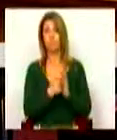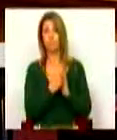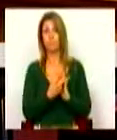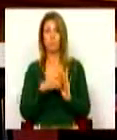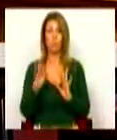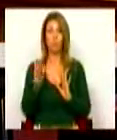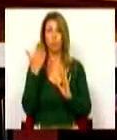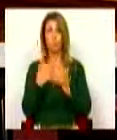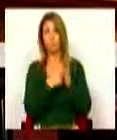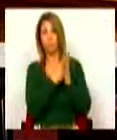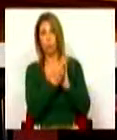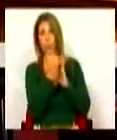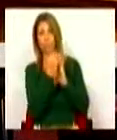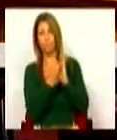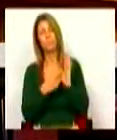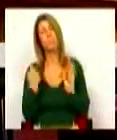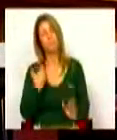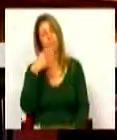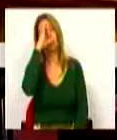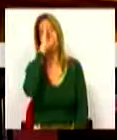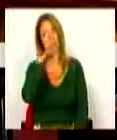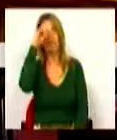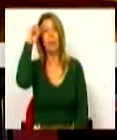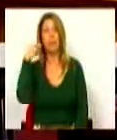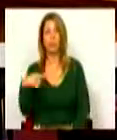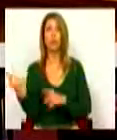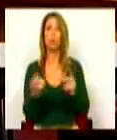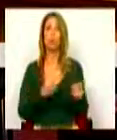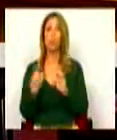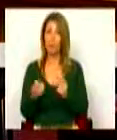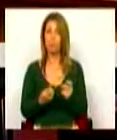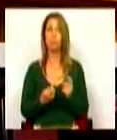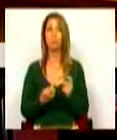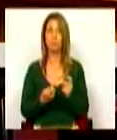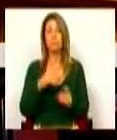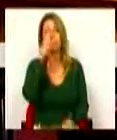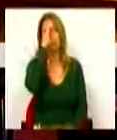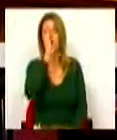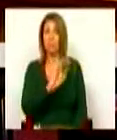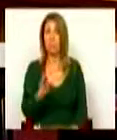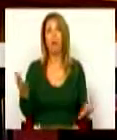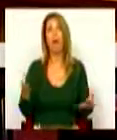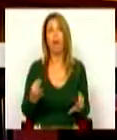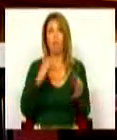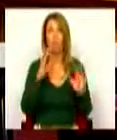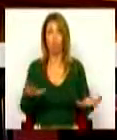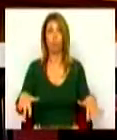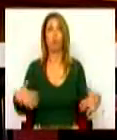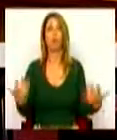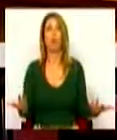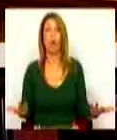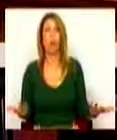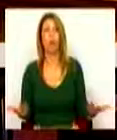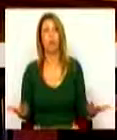prioridades, sabemos ser difícil o debate. Sabemos como ele pode ser derivado para